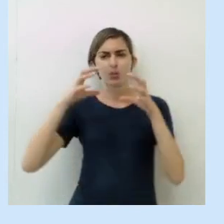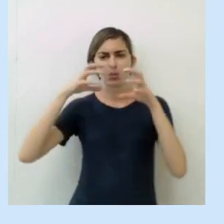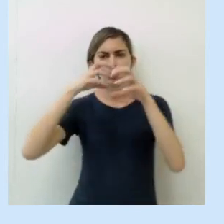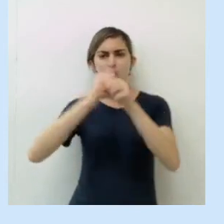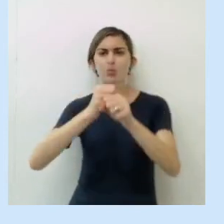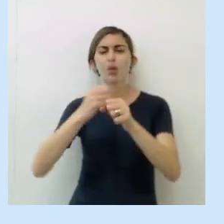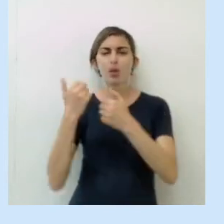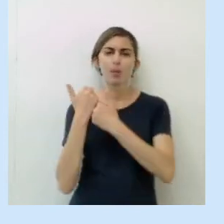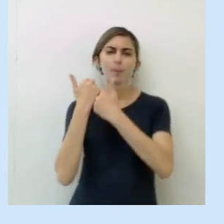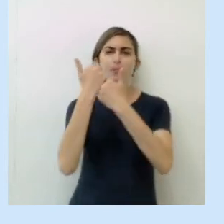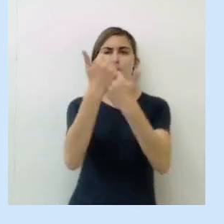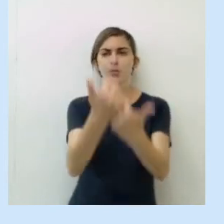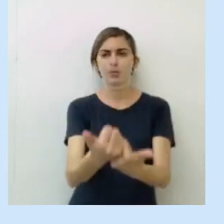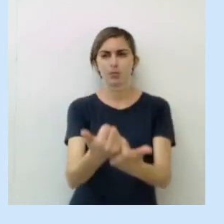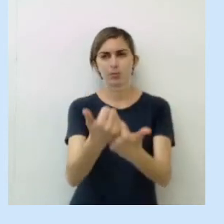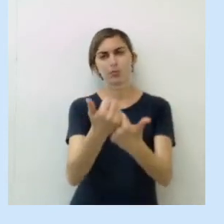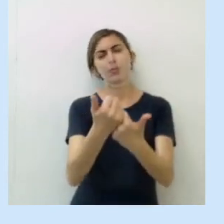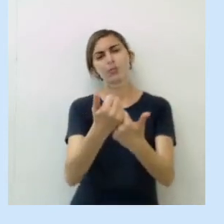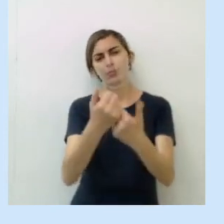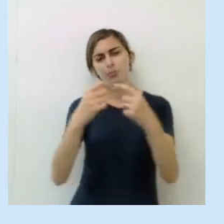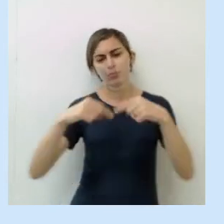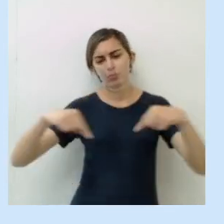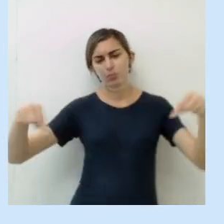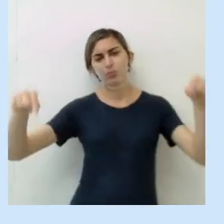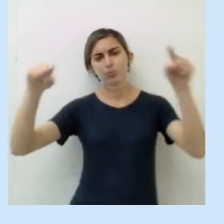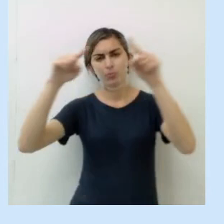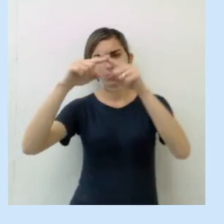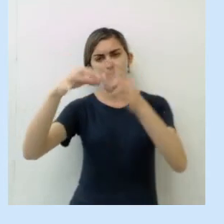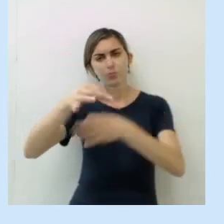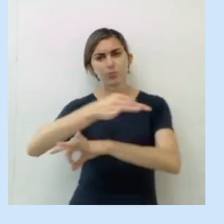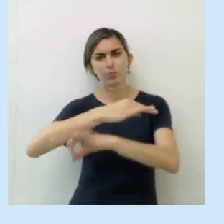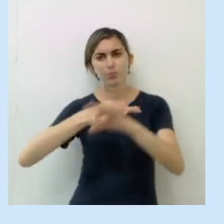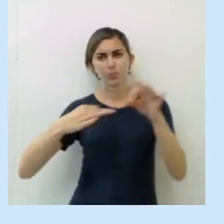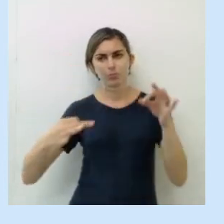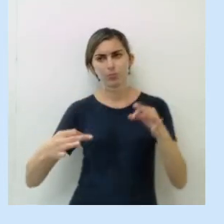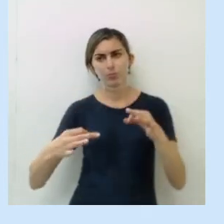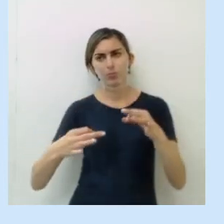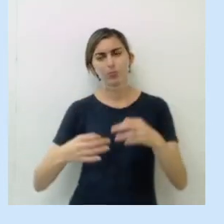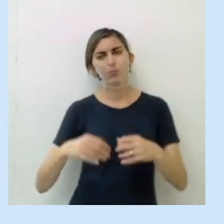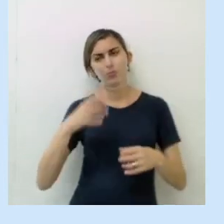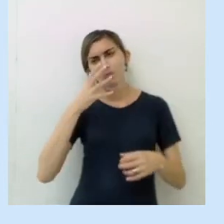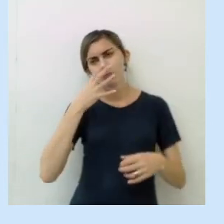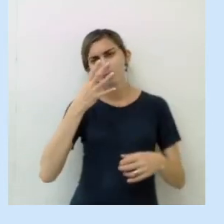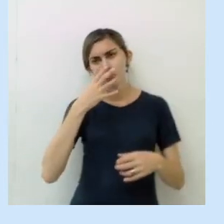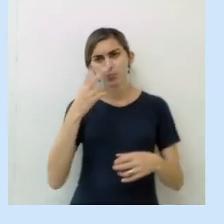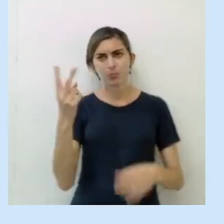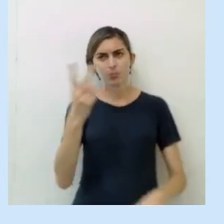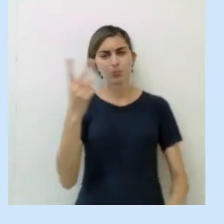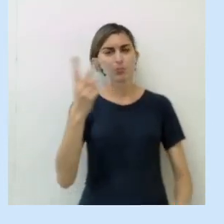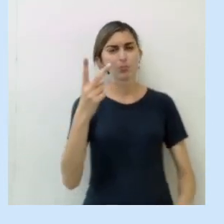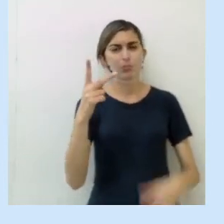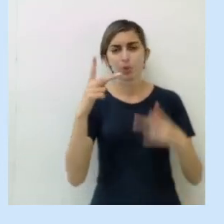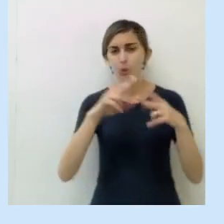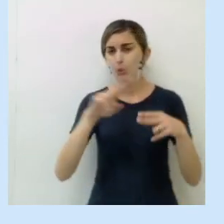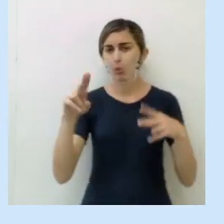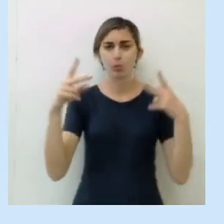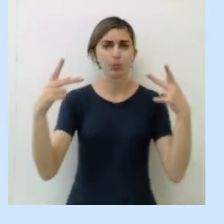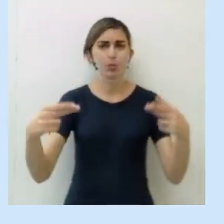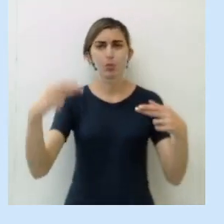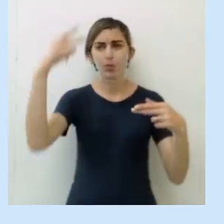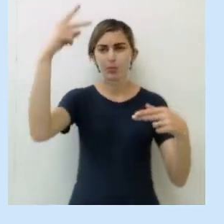a representação tridimensional da molécula, tá certo? Então, observa que os dois têm o mesmo nome, ambos